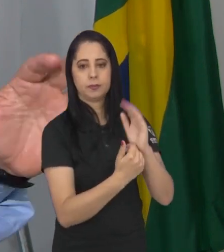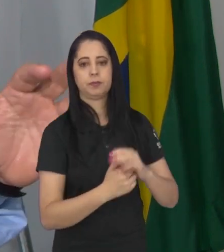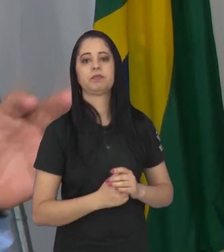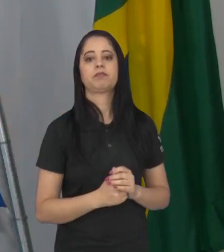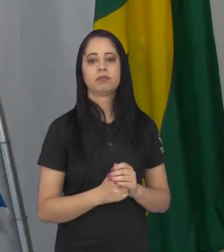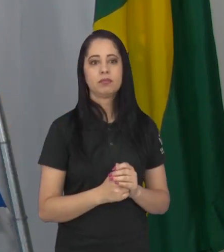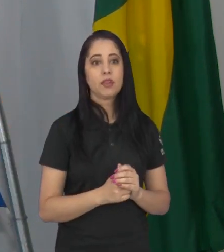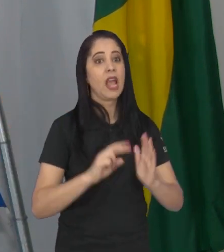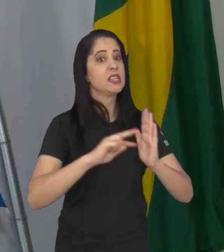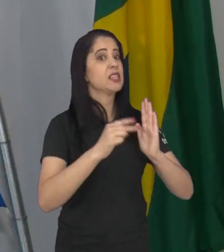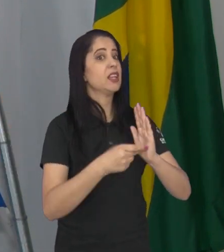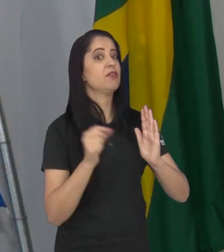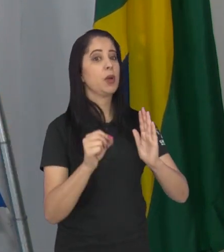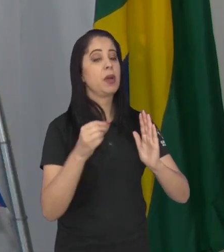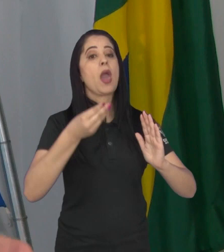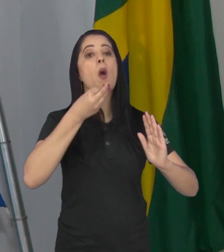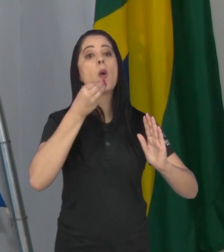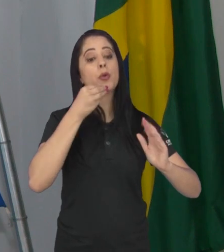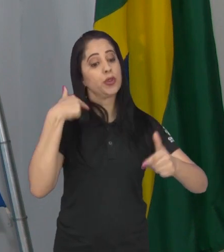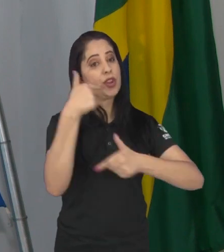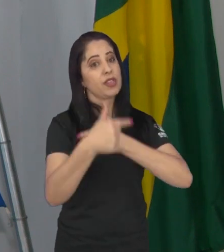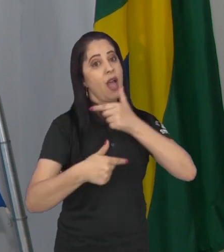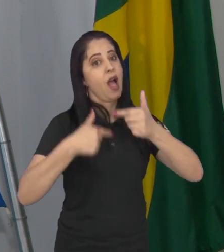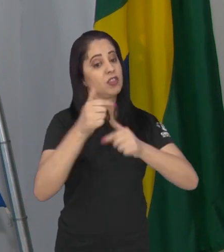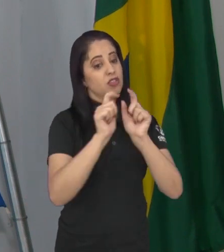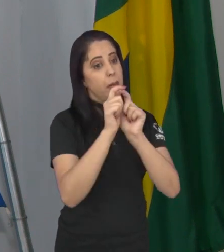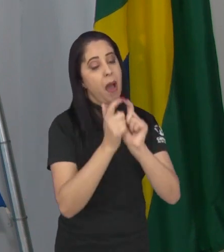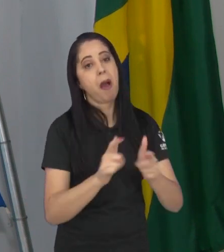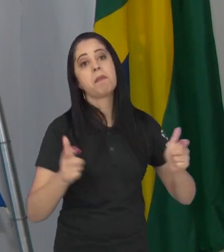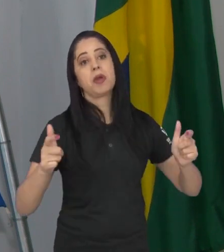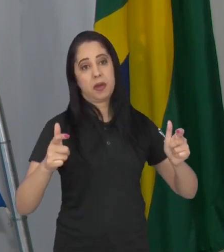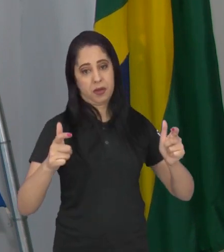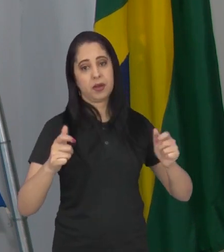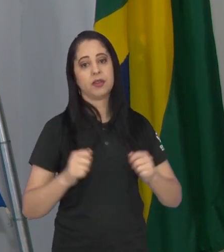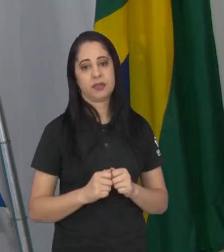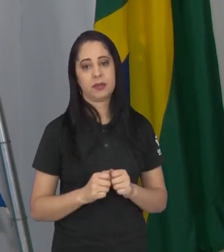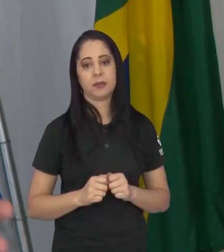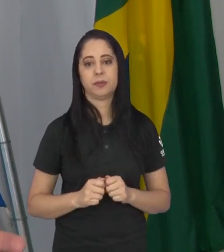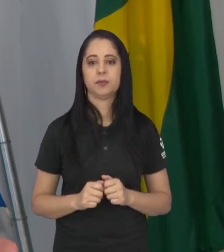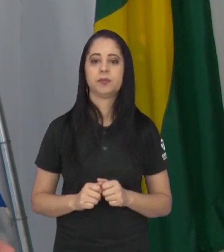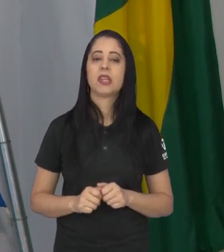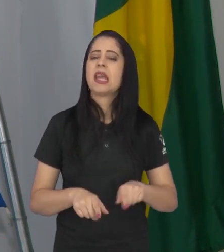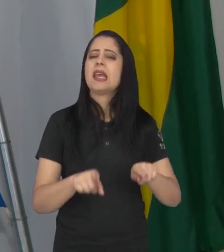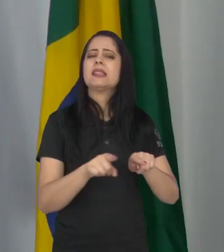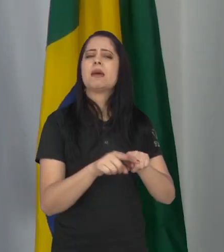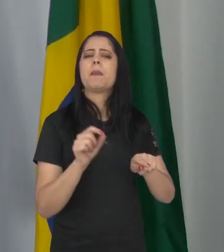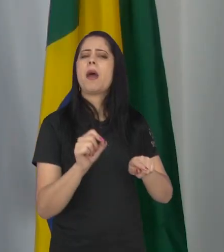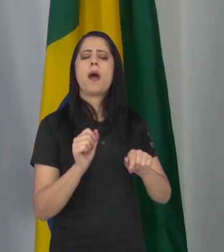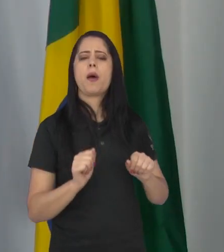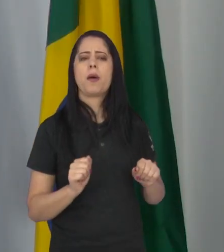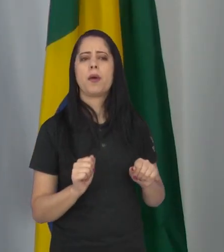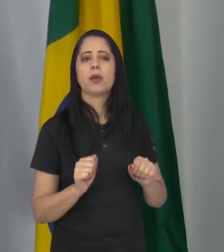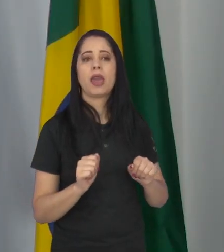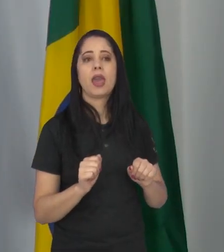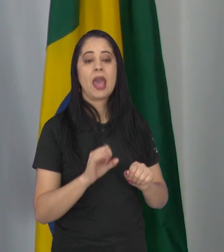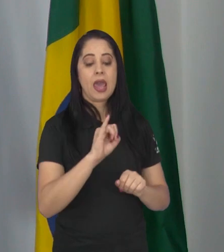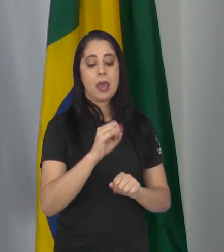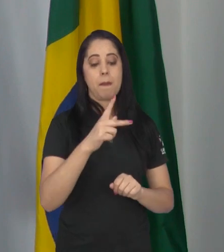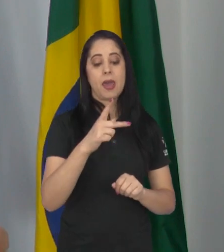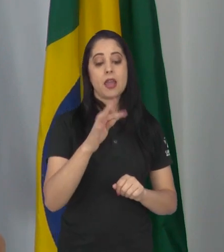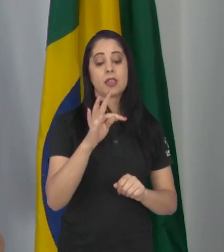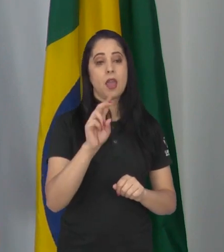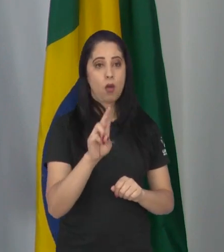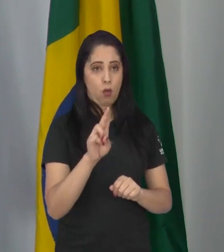tem crescido e com o crescimento gera muitas oportunidades de emprego e renda para as famílias. E também em relação